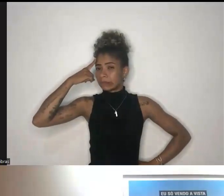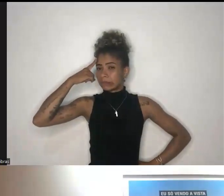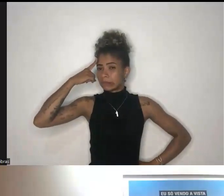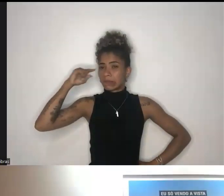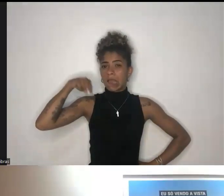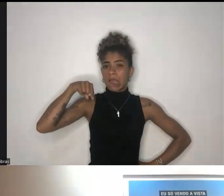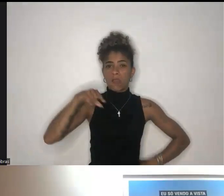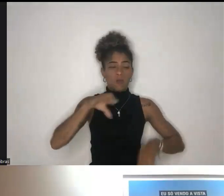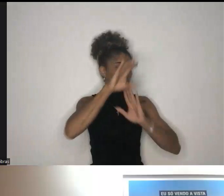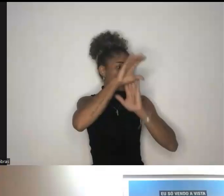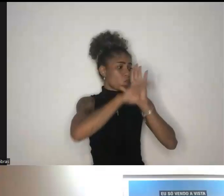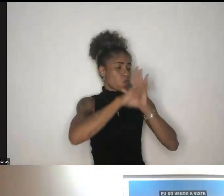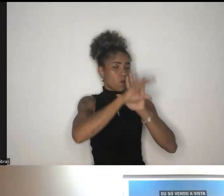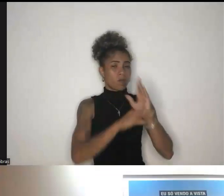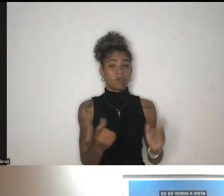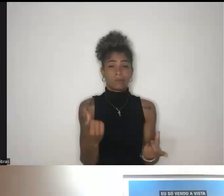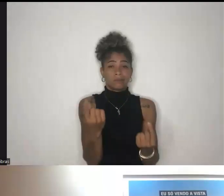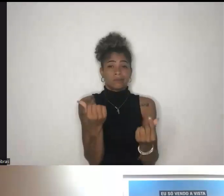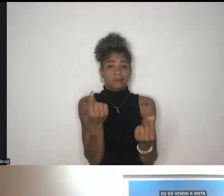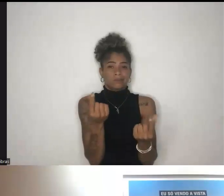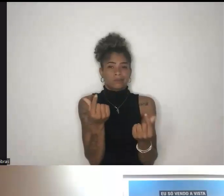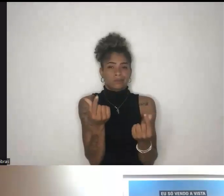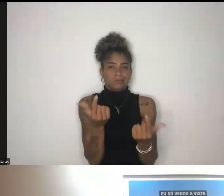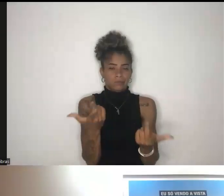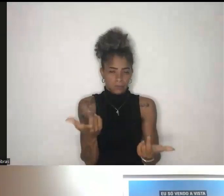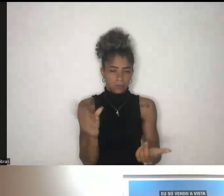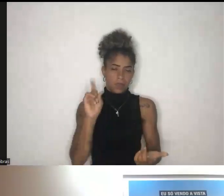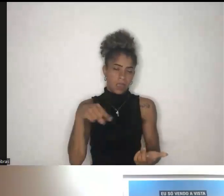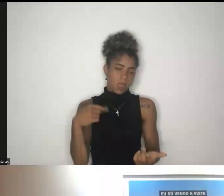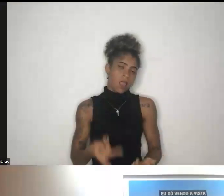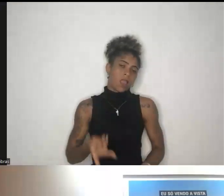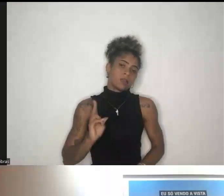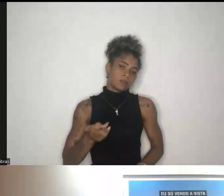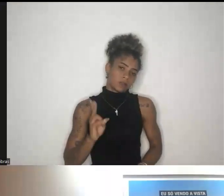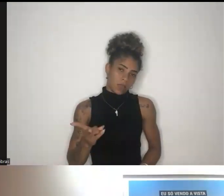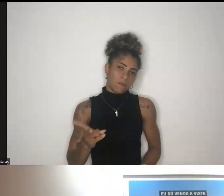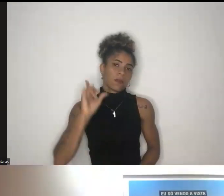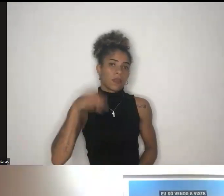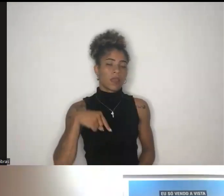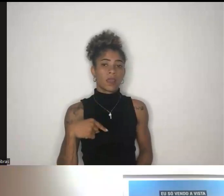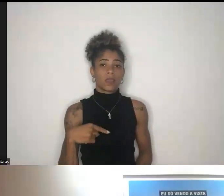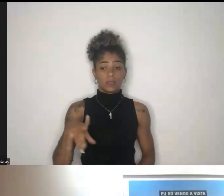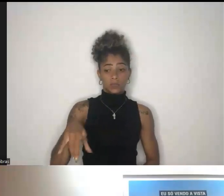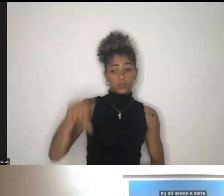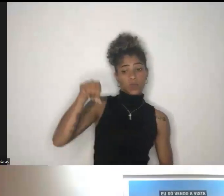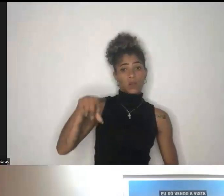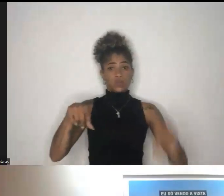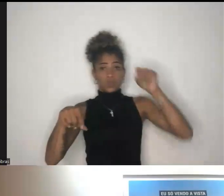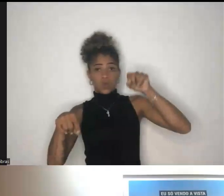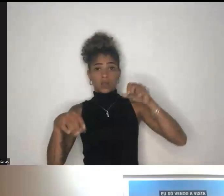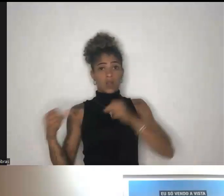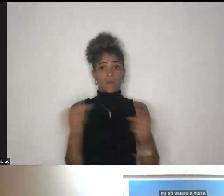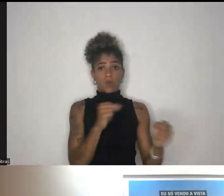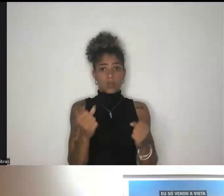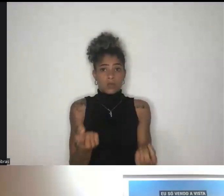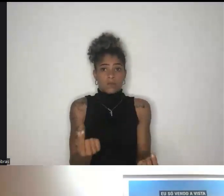conceito do Capital né É sempre vai ser uma tomada de decisão de quem vai ter o poder econômico